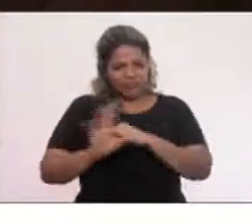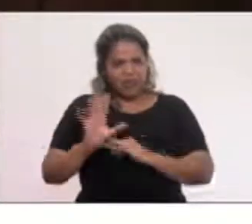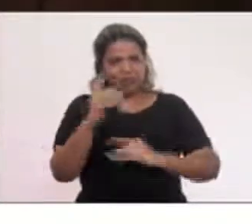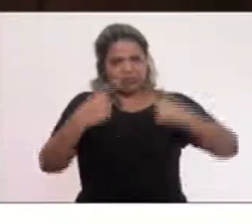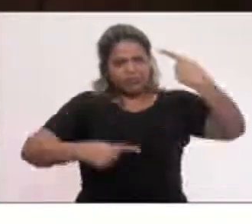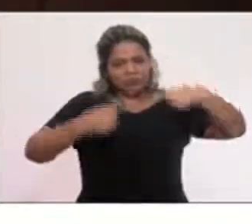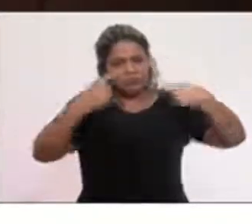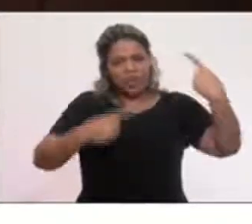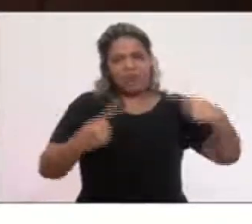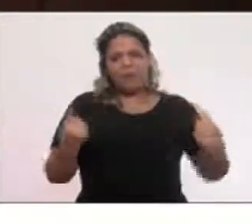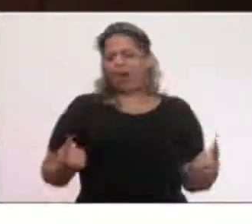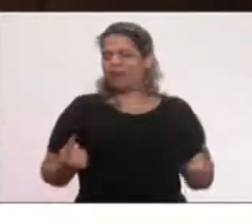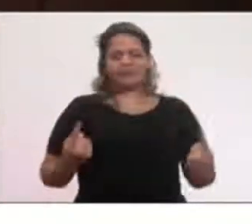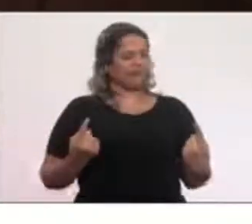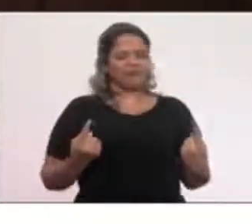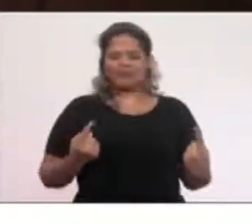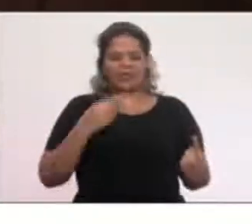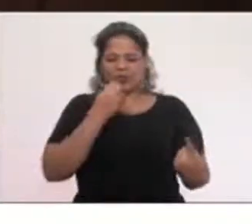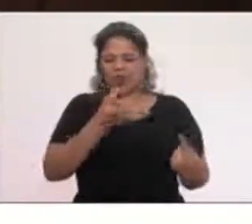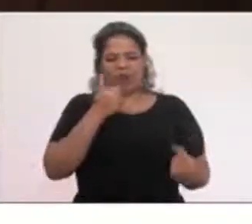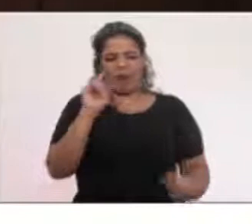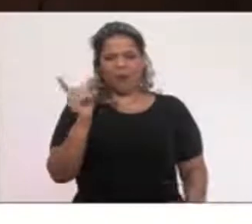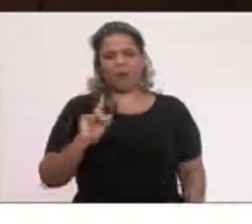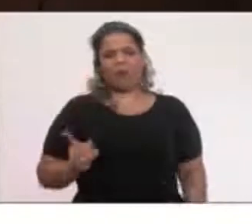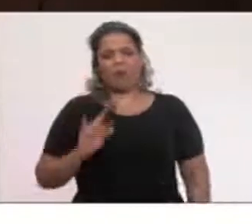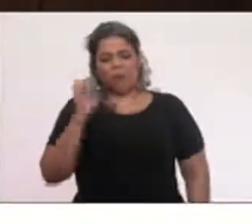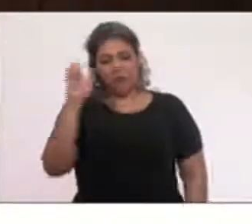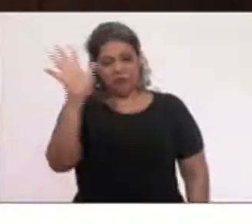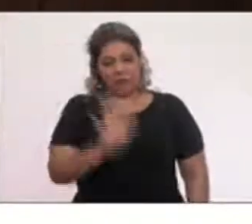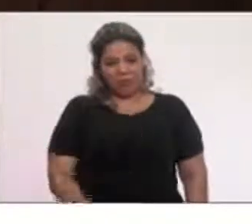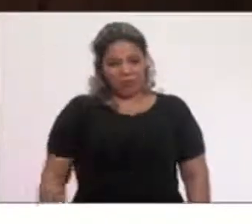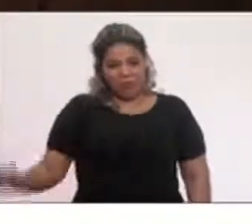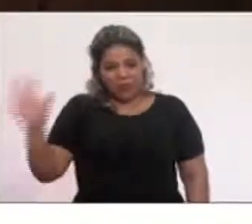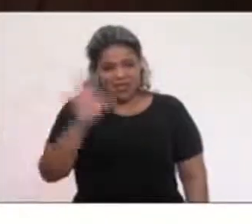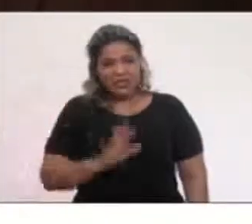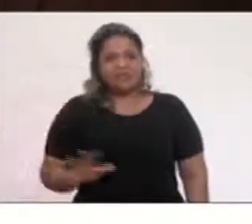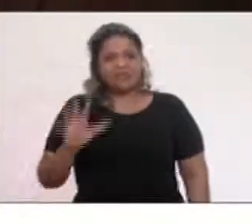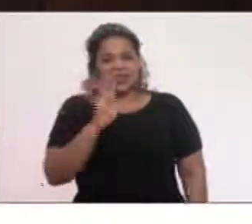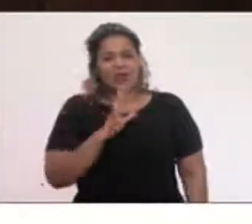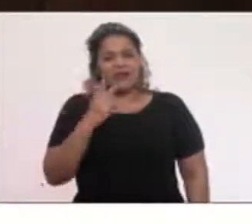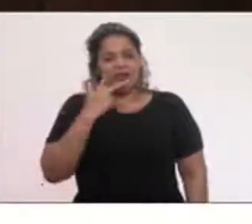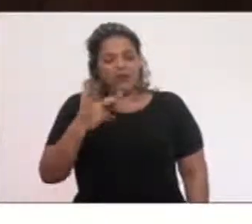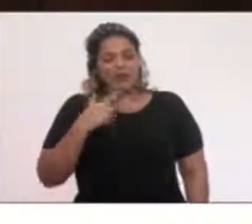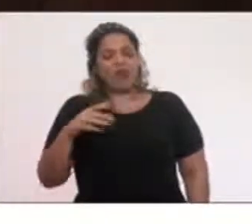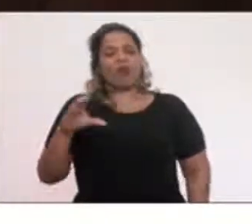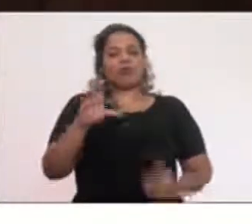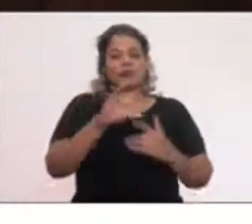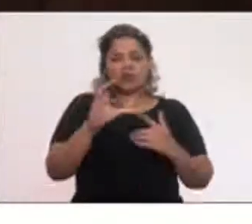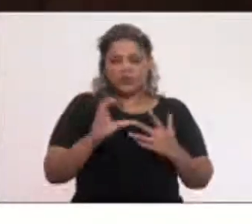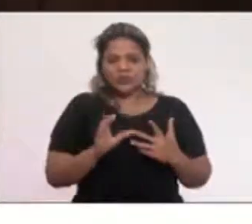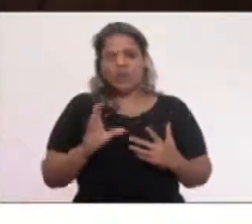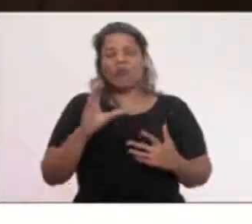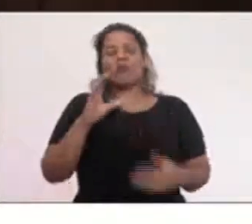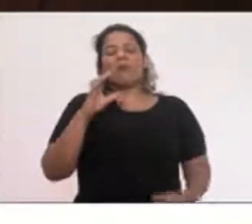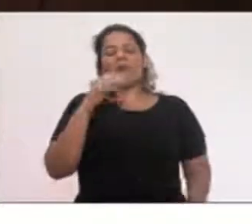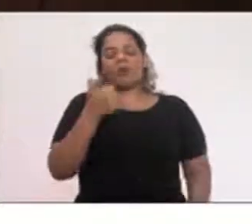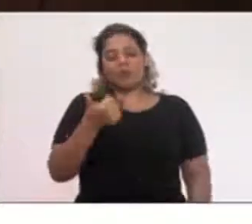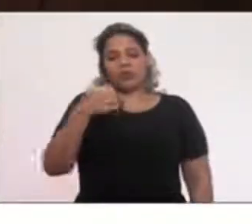tem sido muito mal enfrentado. O Brasil, quando consagrou a sua Constituição em